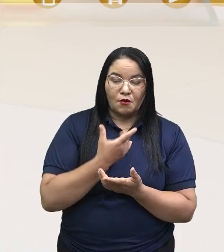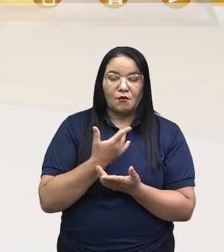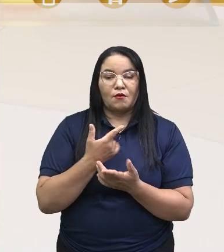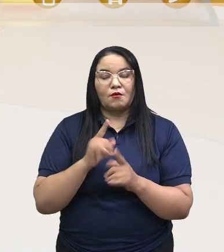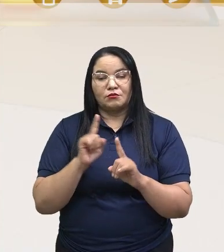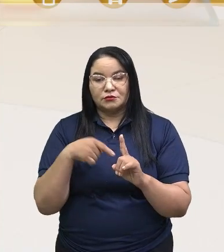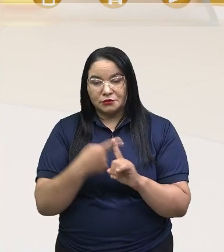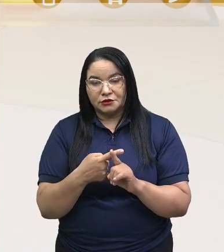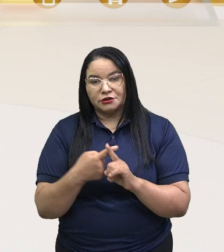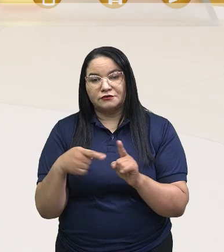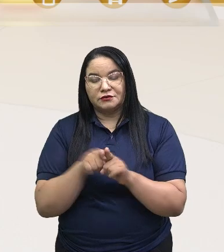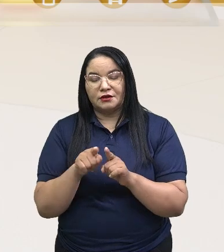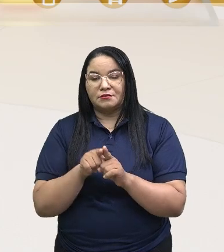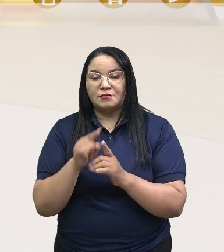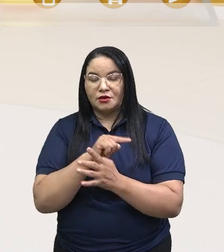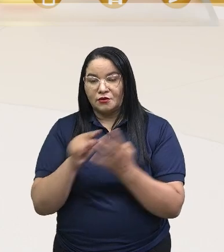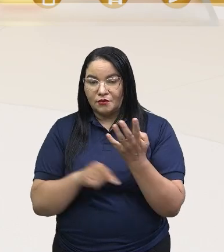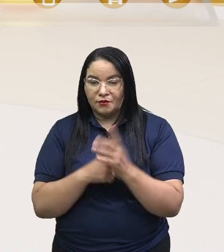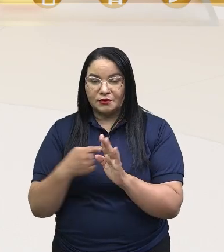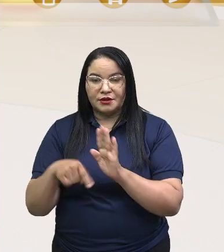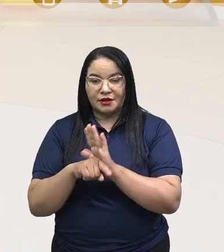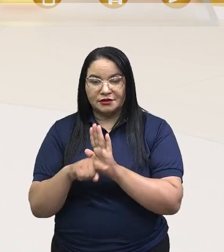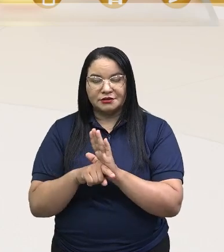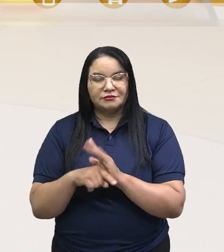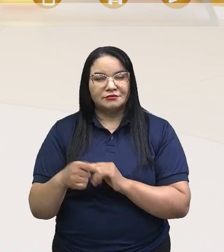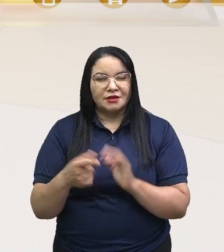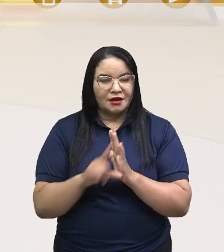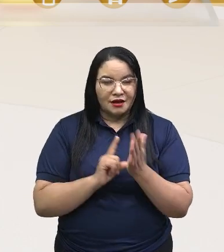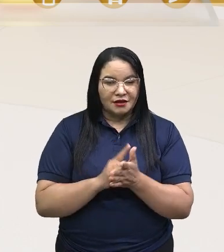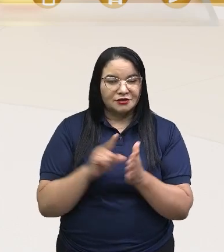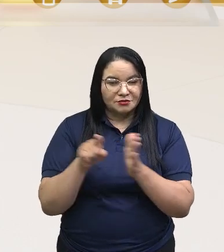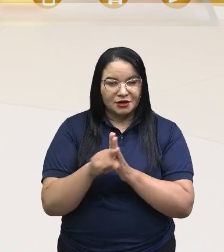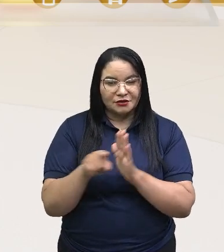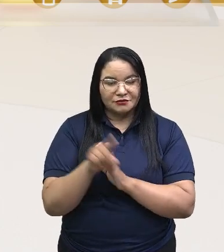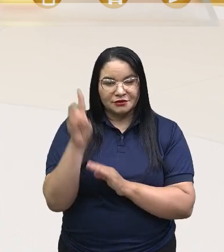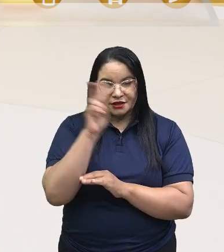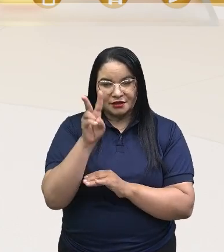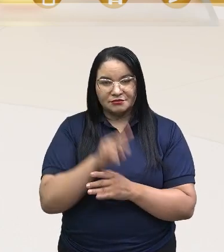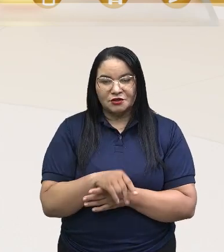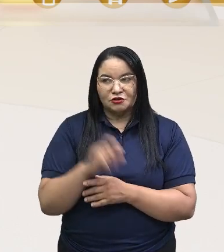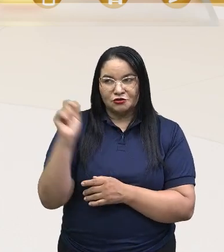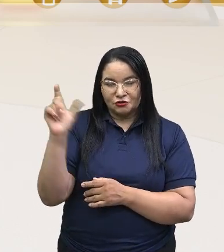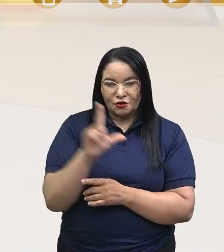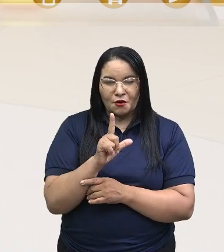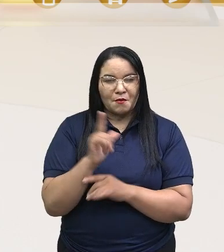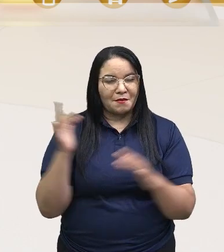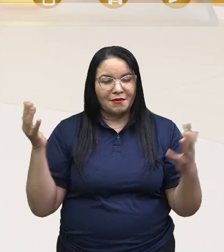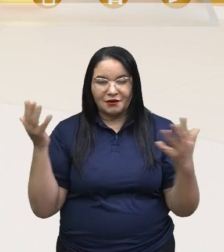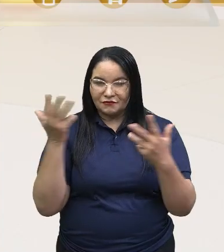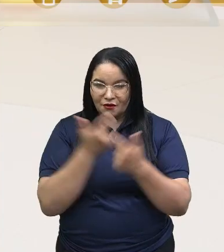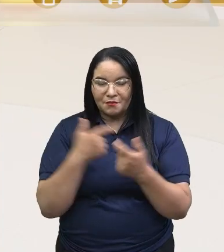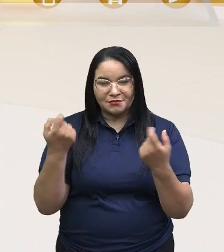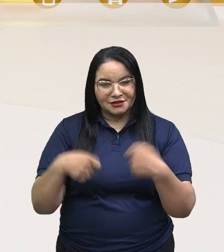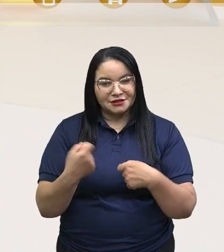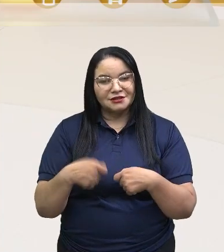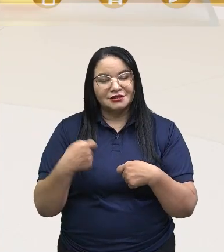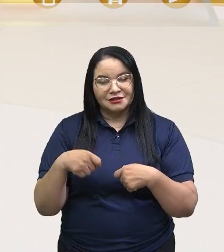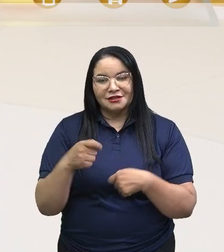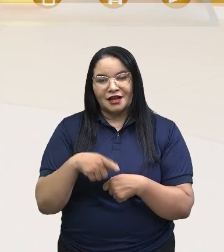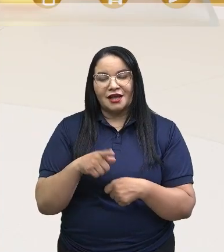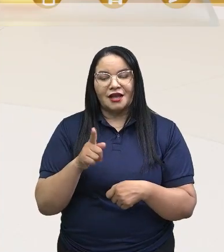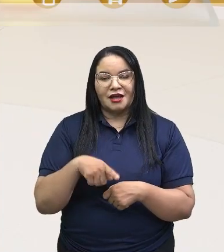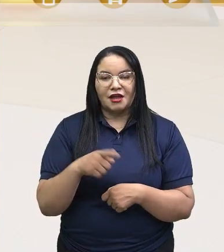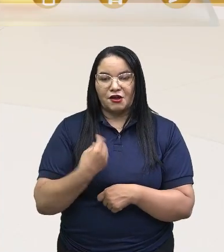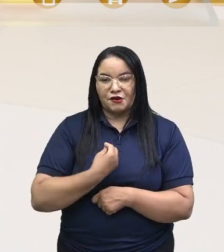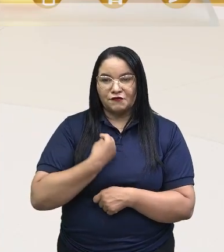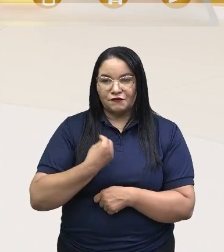Então, o sol foi a pergunta que nós fizemos no início da aula. O sol é tão maravilhoso, a gente precisa tanto dele, né,